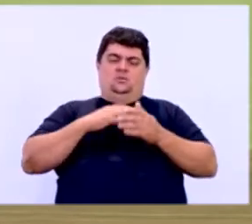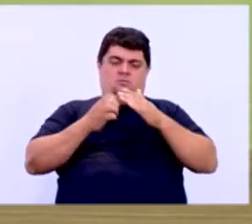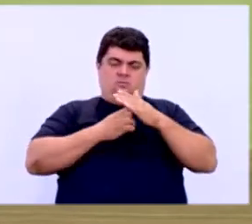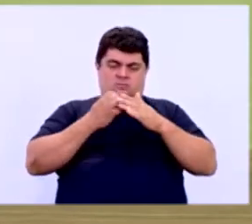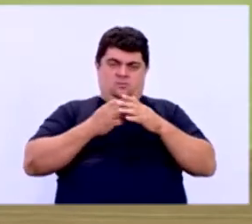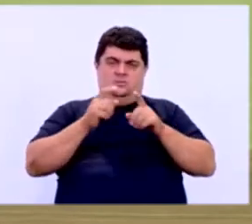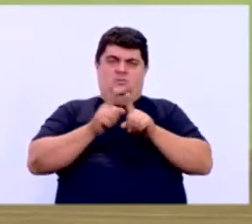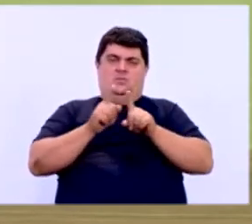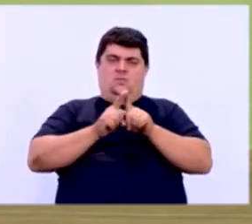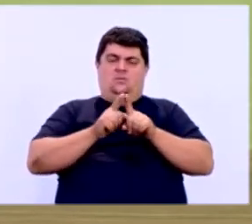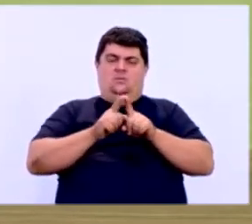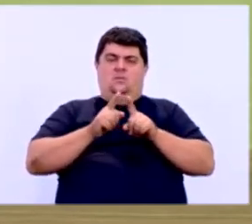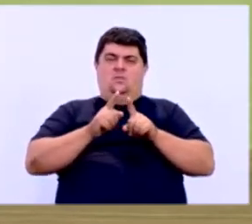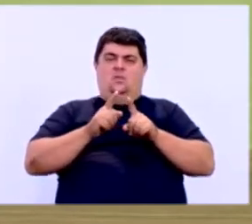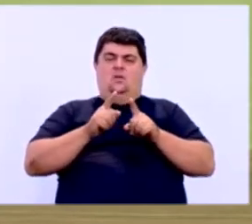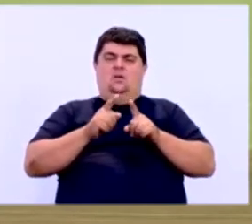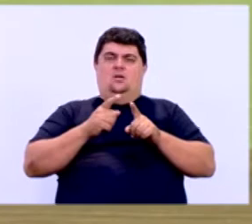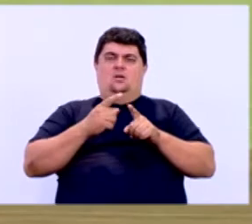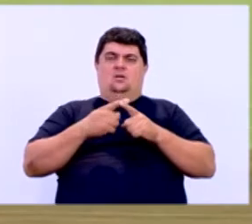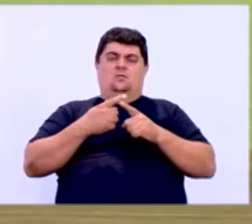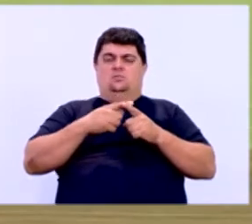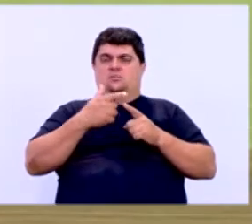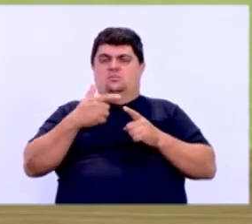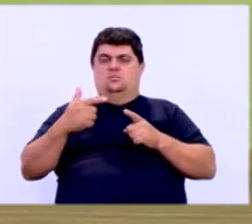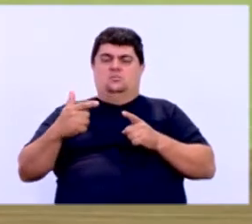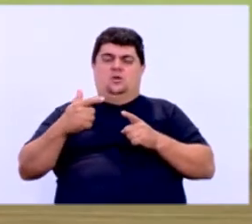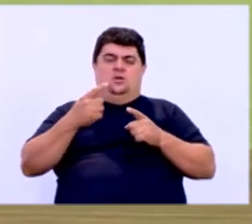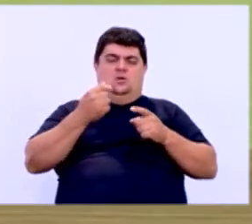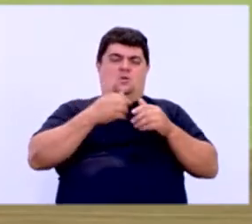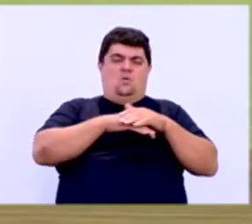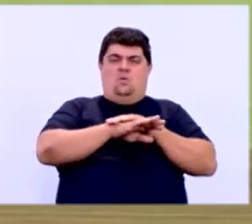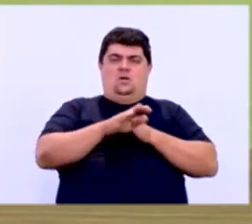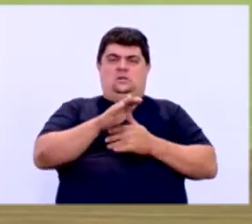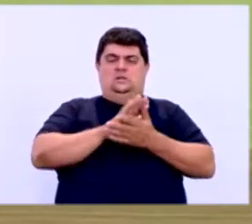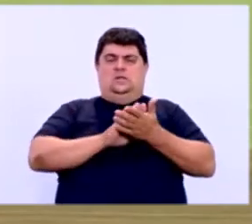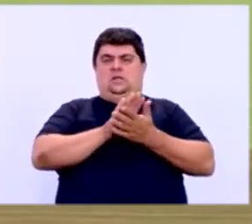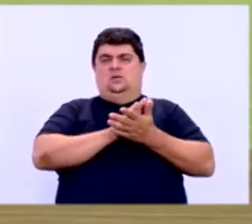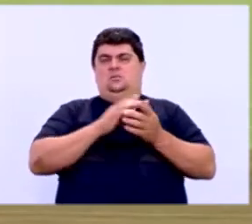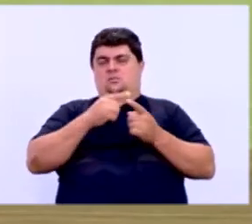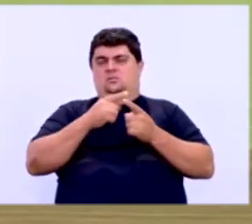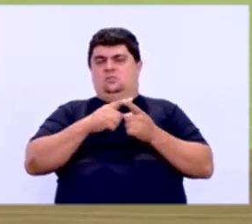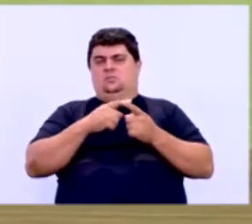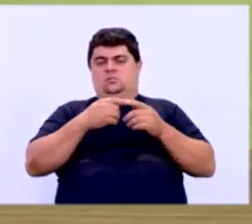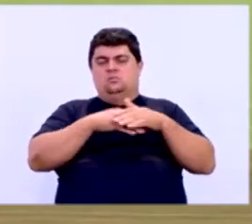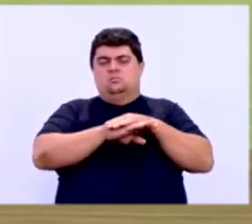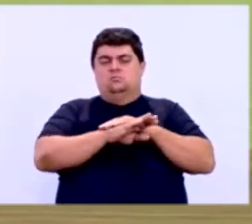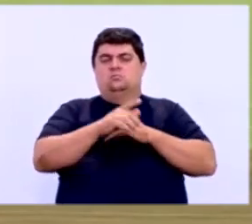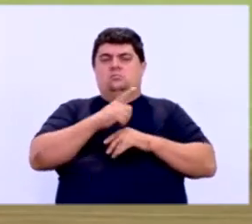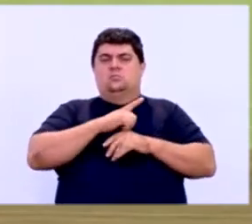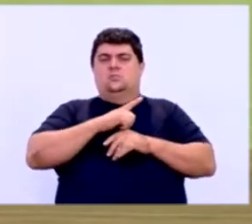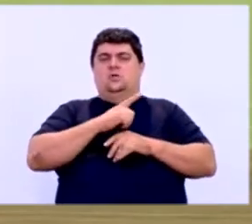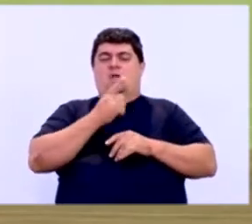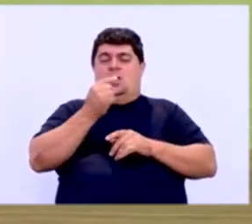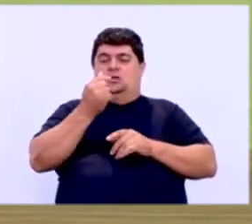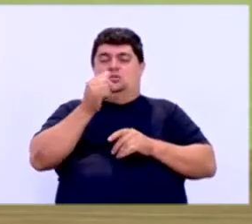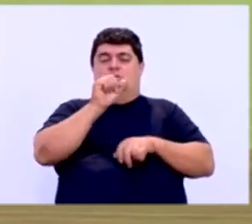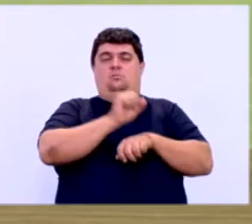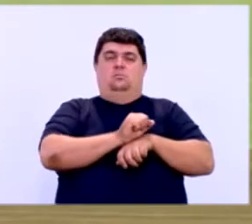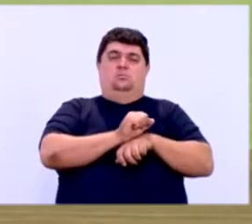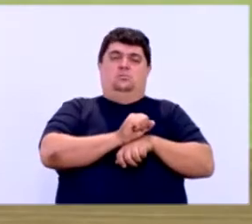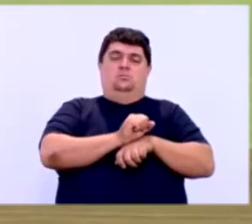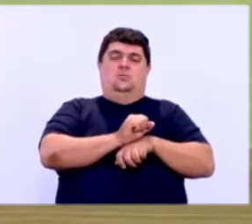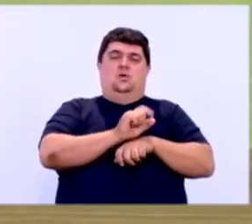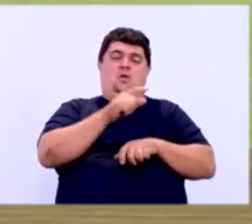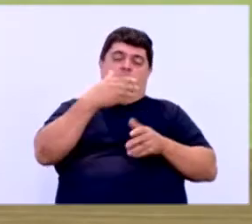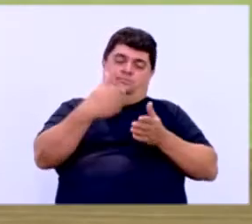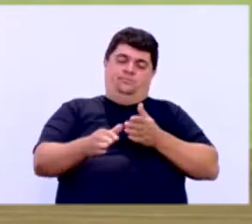os seus fornecedores, para que não seja gerado o mínimo de estoque possível, porque o estoque ele representa dinheiro parado, e dinheiro parado